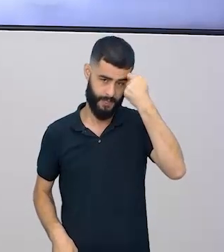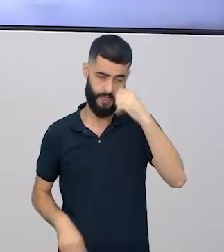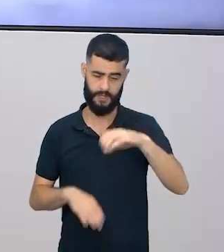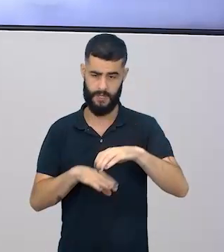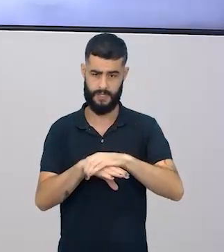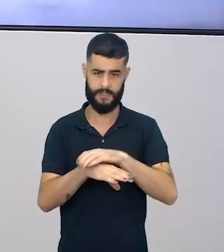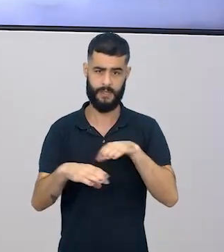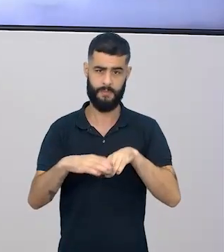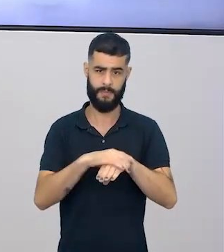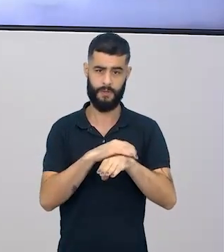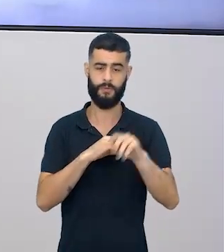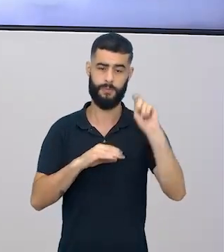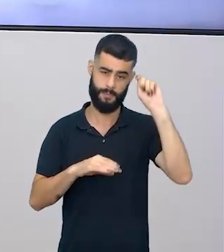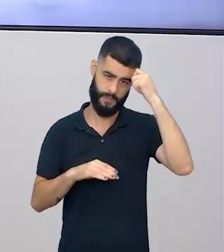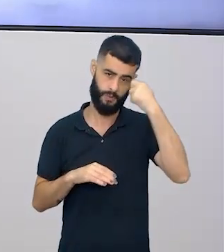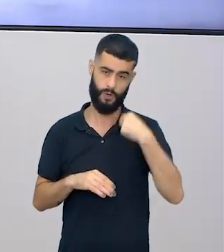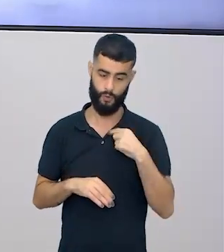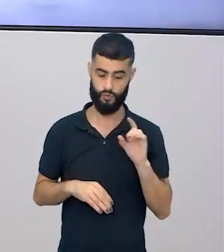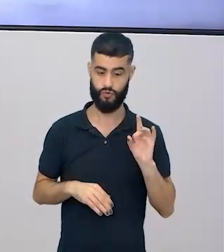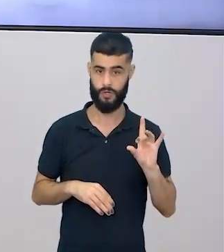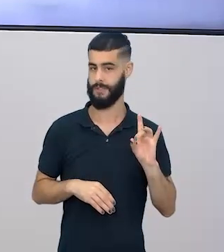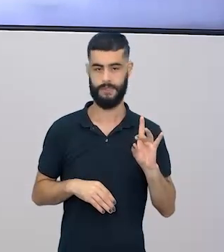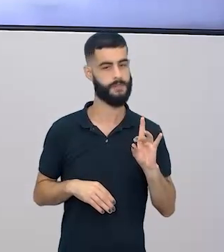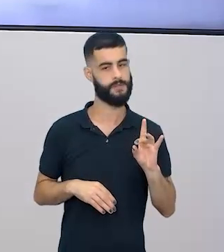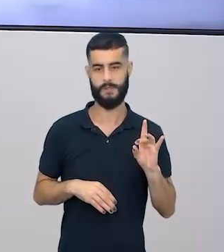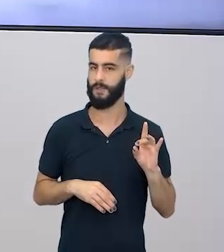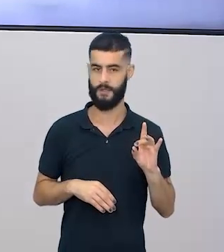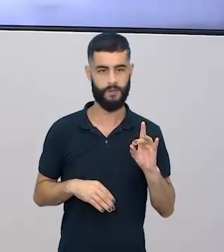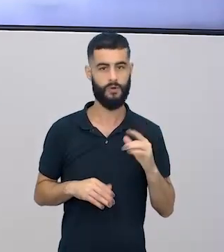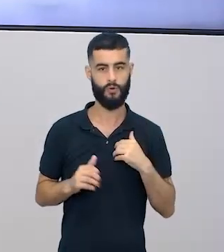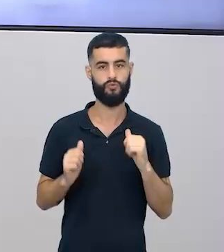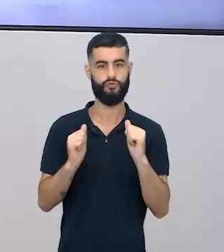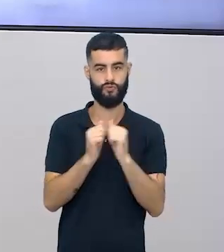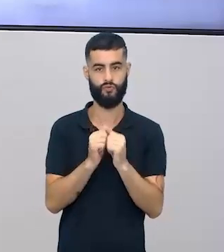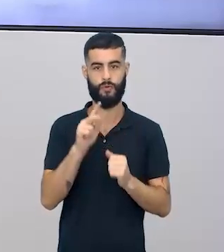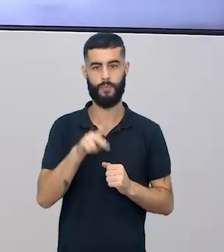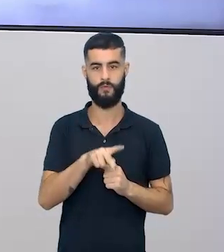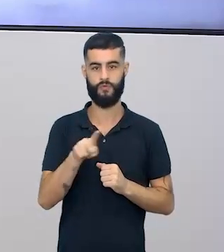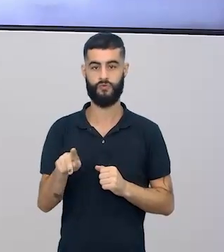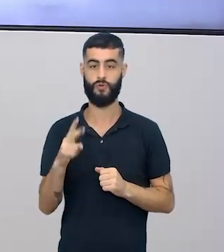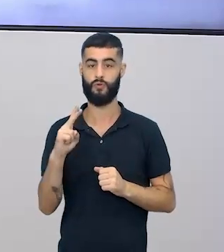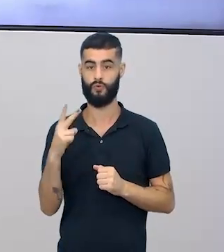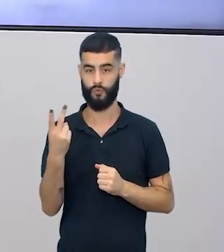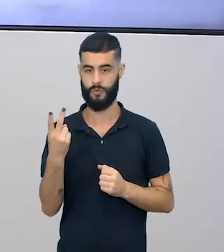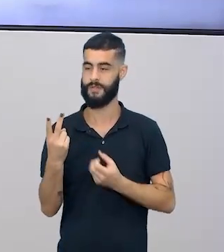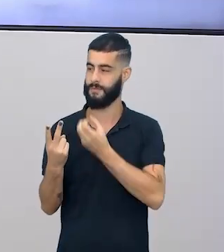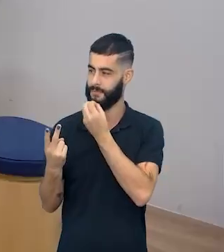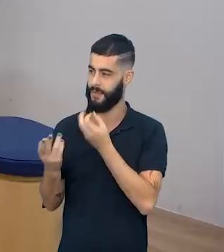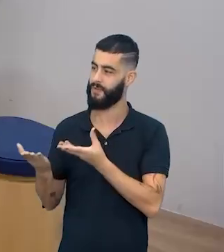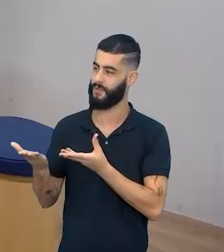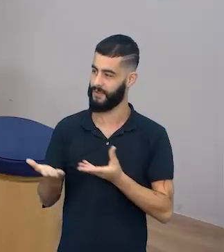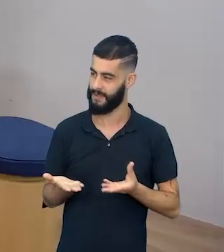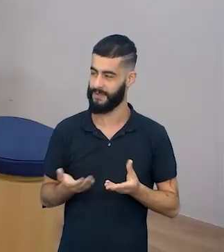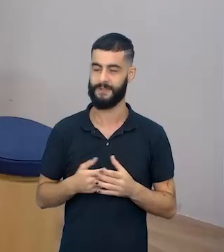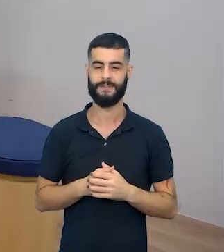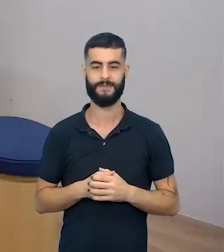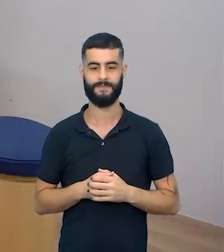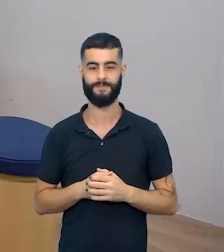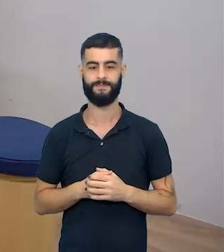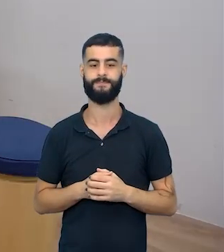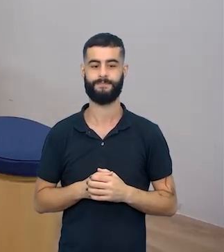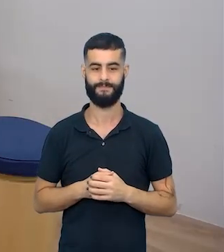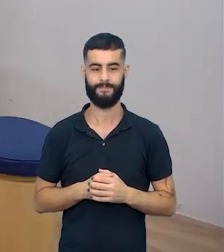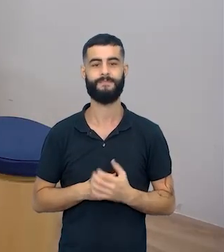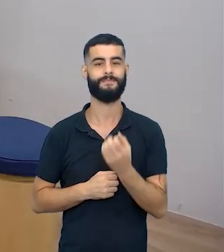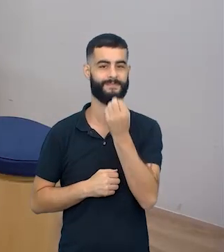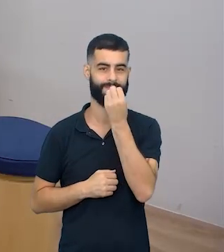estou sozinho aqui no estúdio, estou aqui com outras duas formadoras. Professoras, sejam bem-vindas. Bom dia.